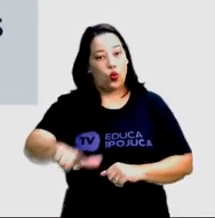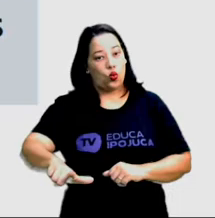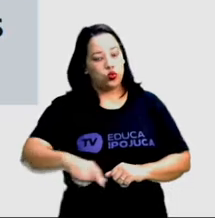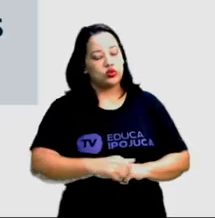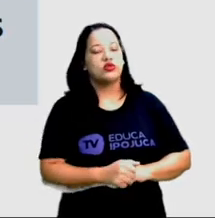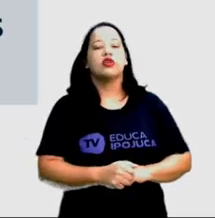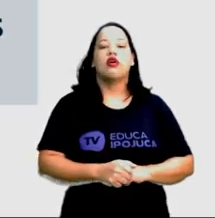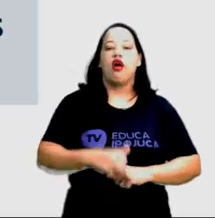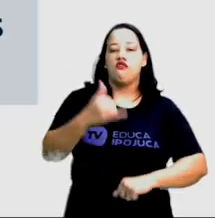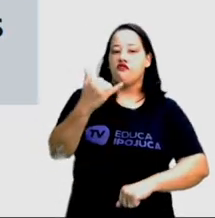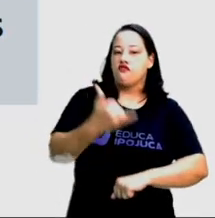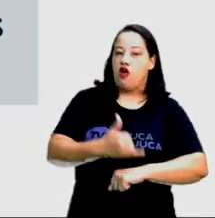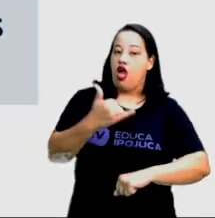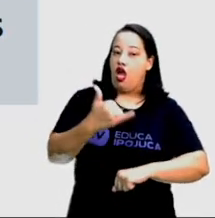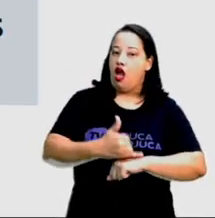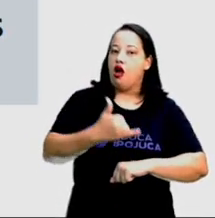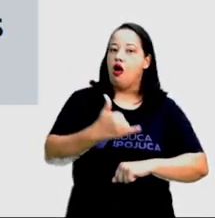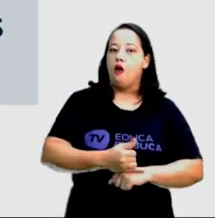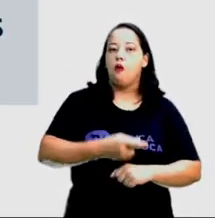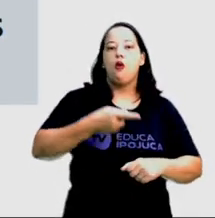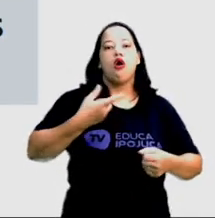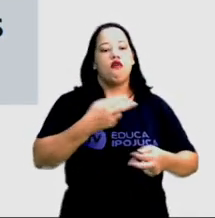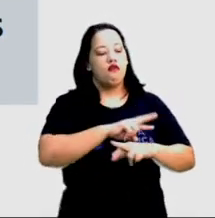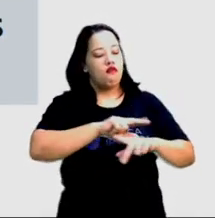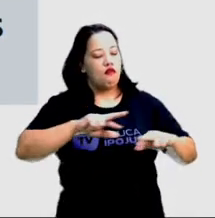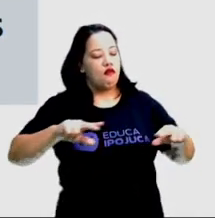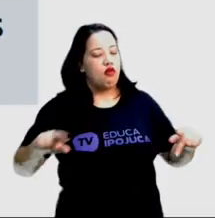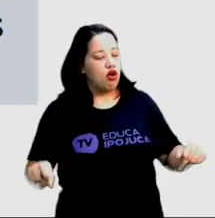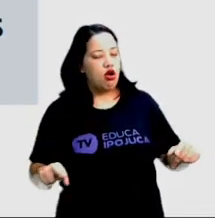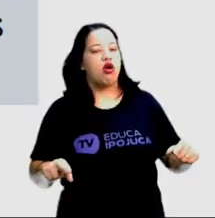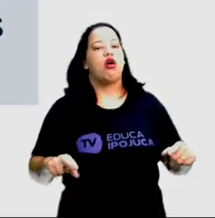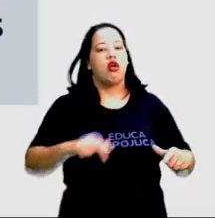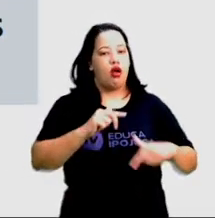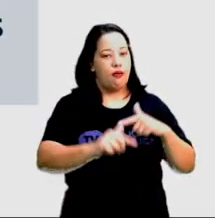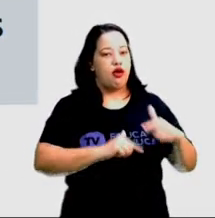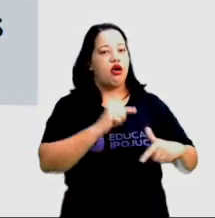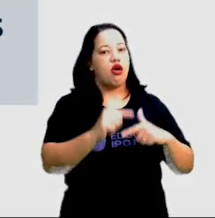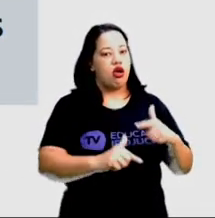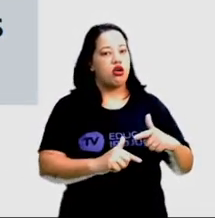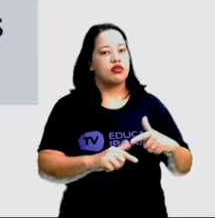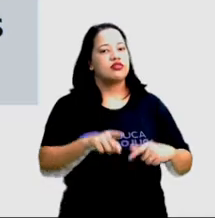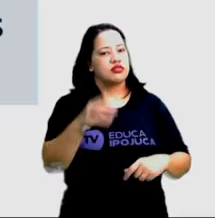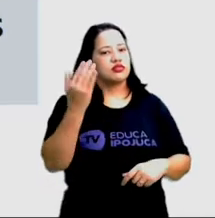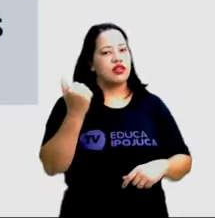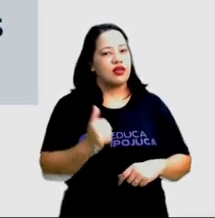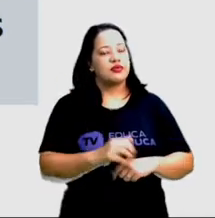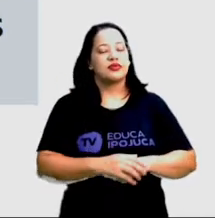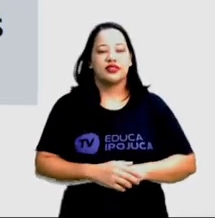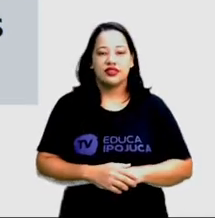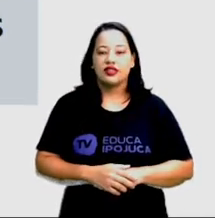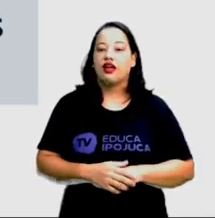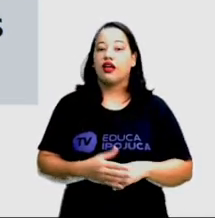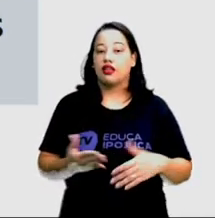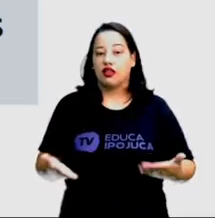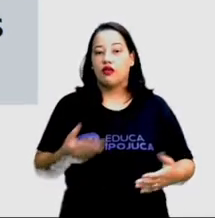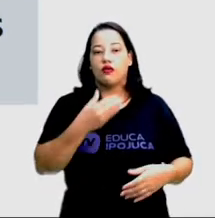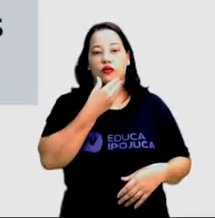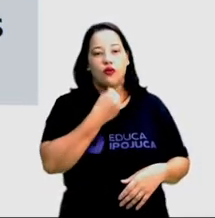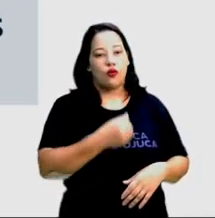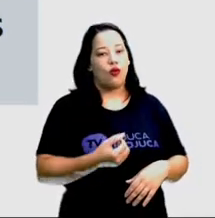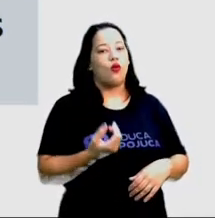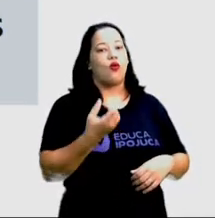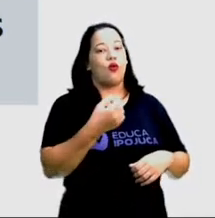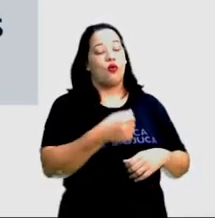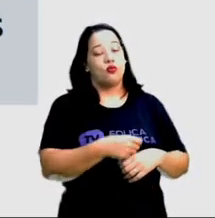serralheiro. Vocês sabem qual é a função do serralheiro? Não? Bom, o serralheiro, ele